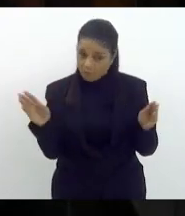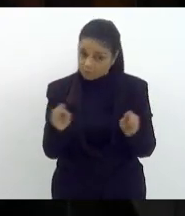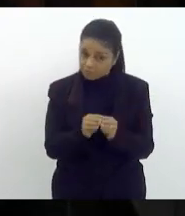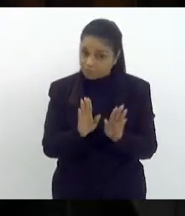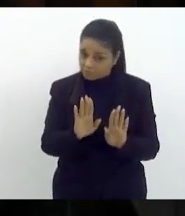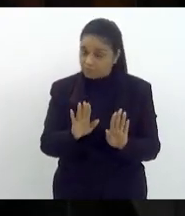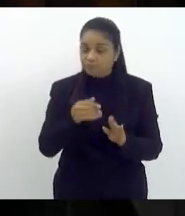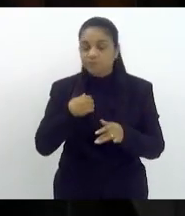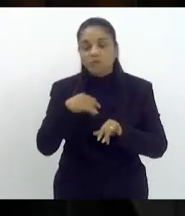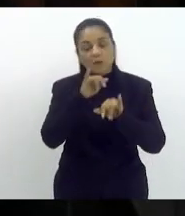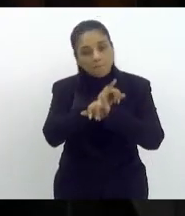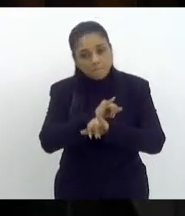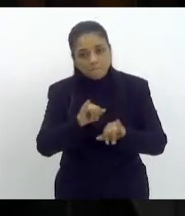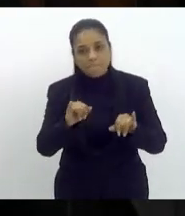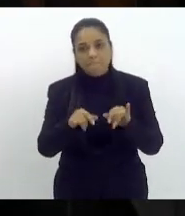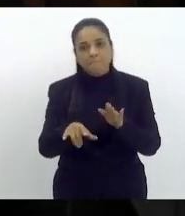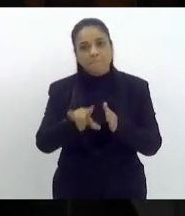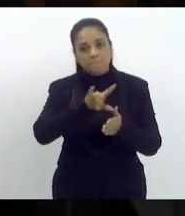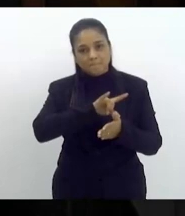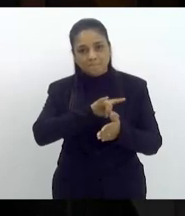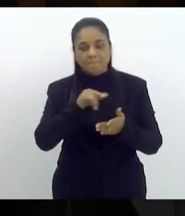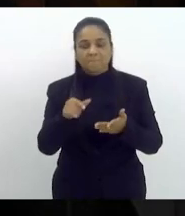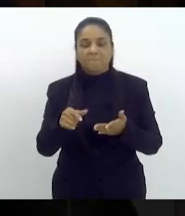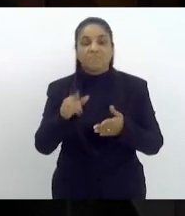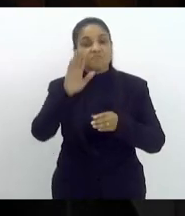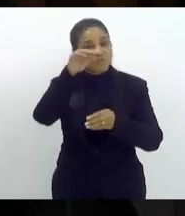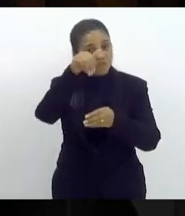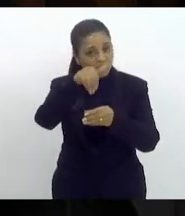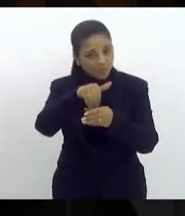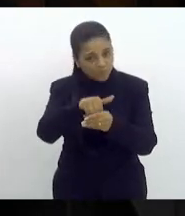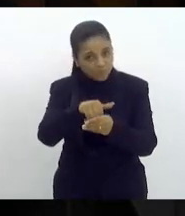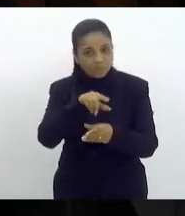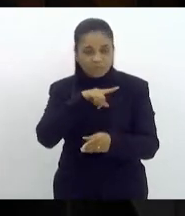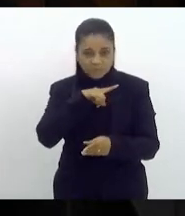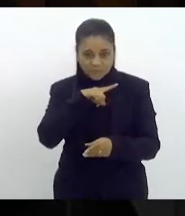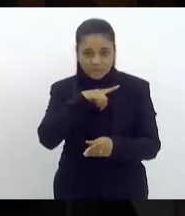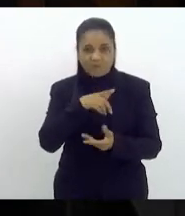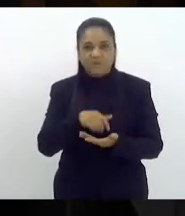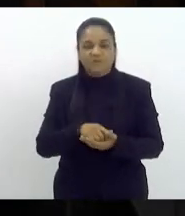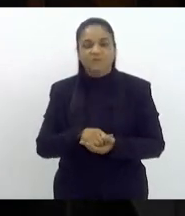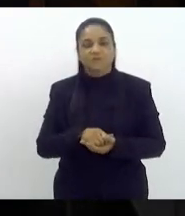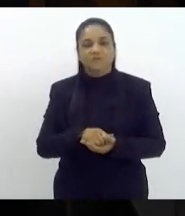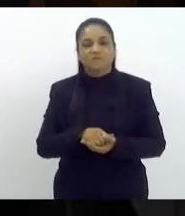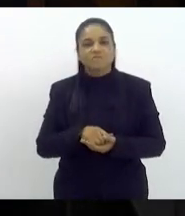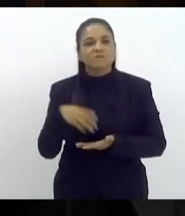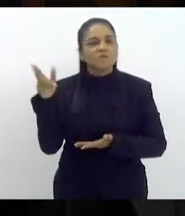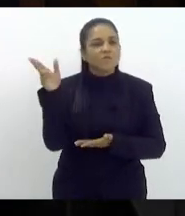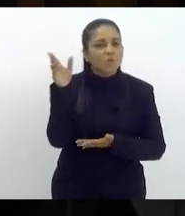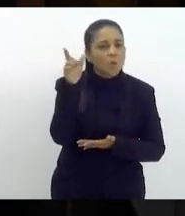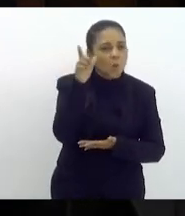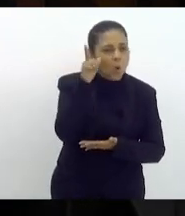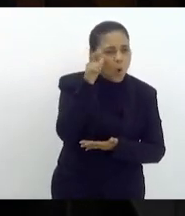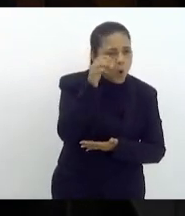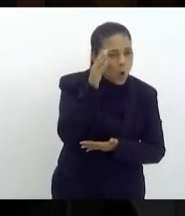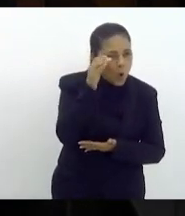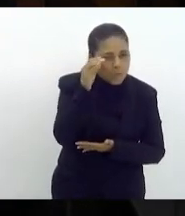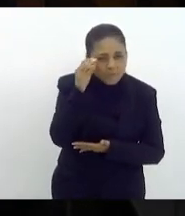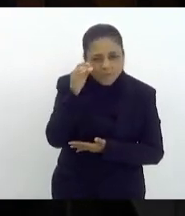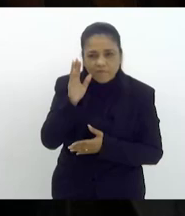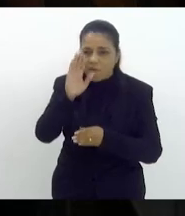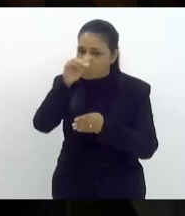eu queria dizer já que vai ter votação e eu vou observar voto